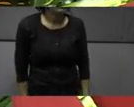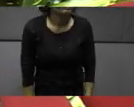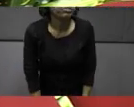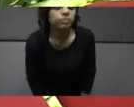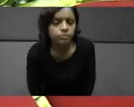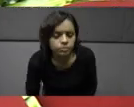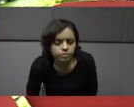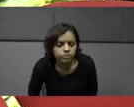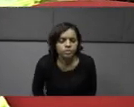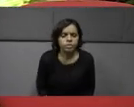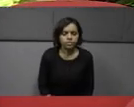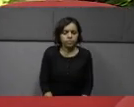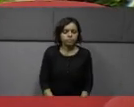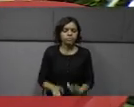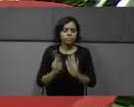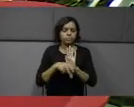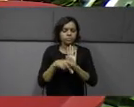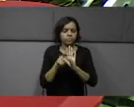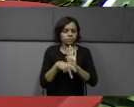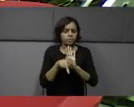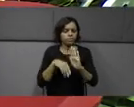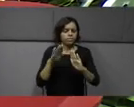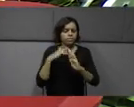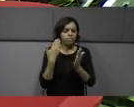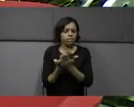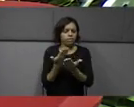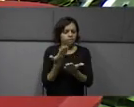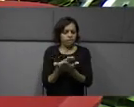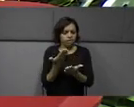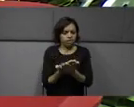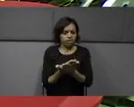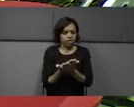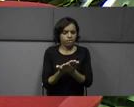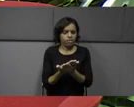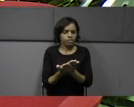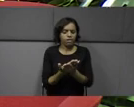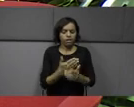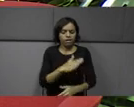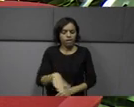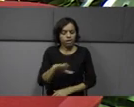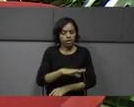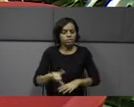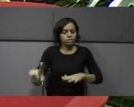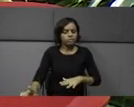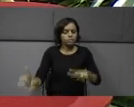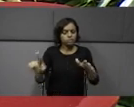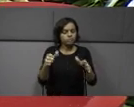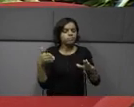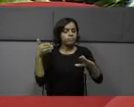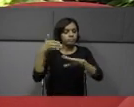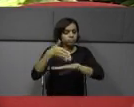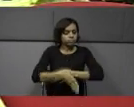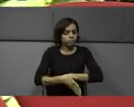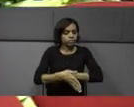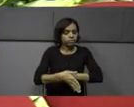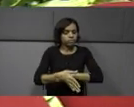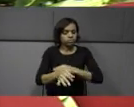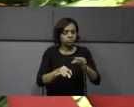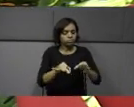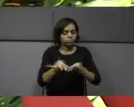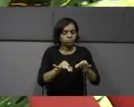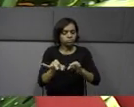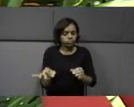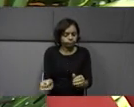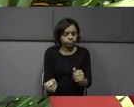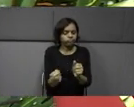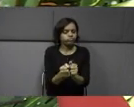escola a dimensão da participação dessa criança do elemento infante não é